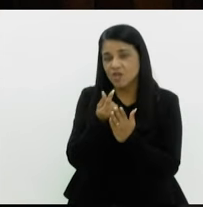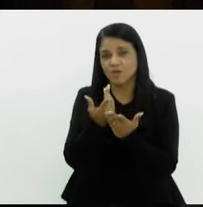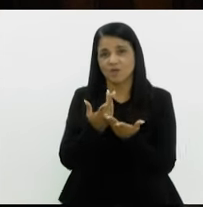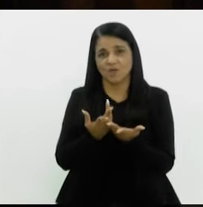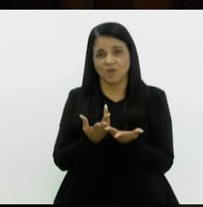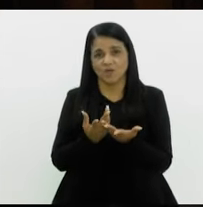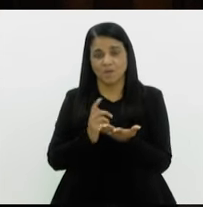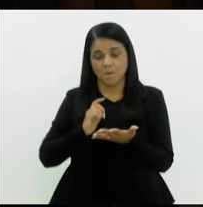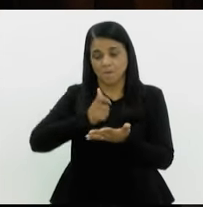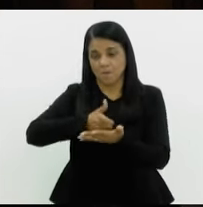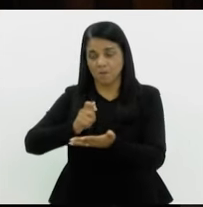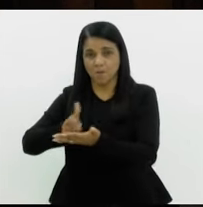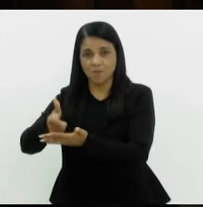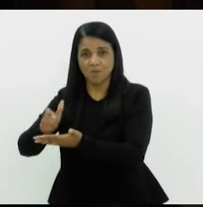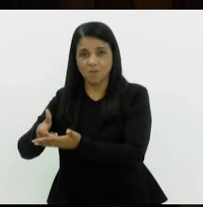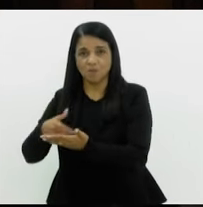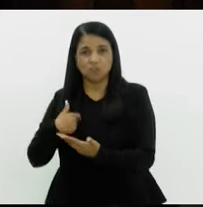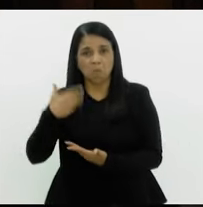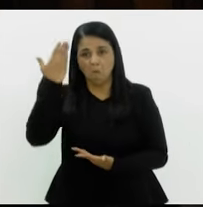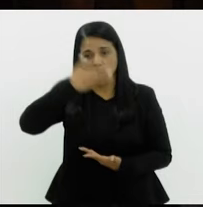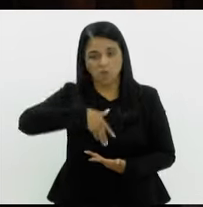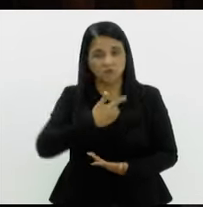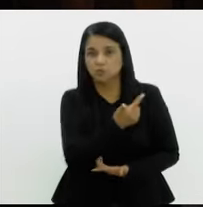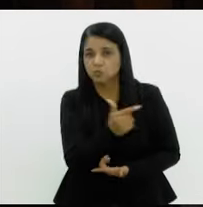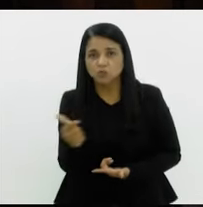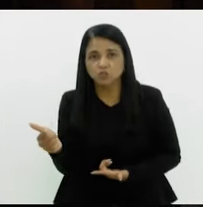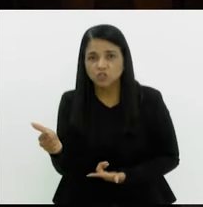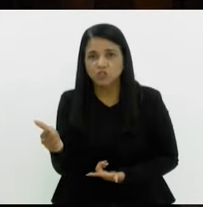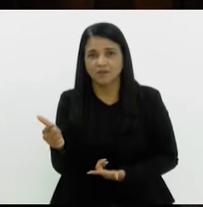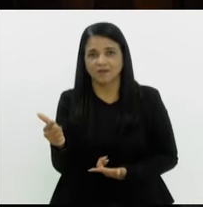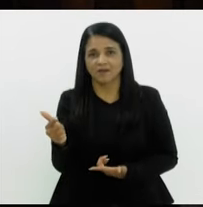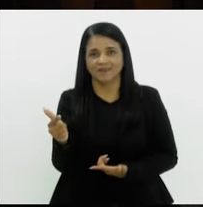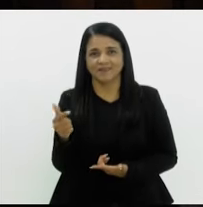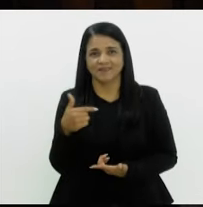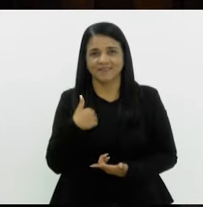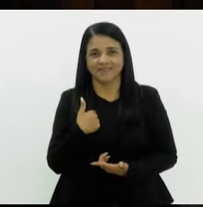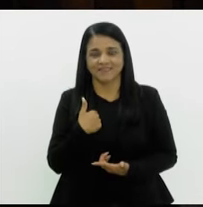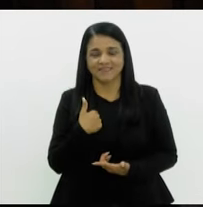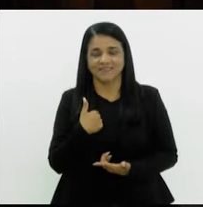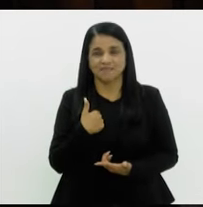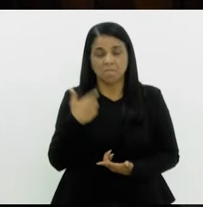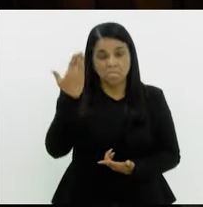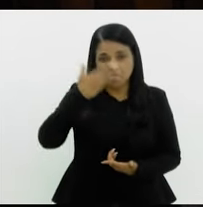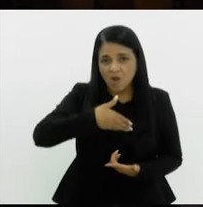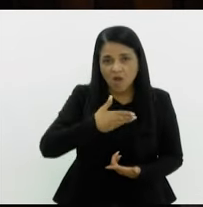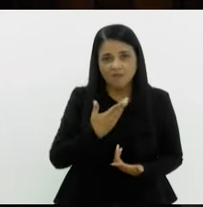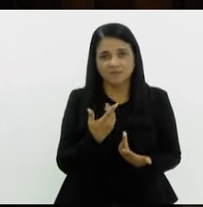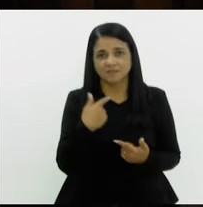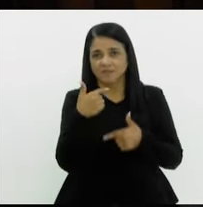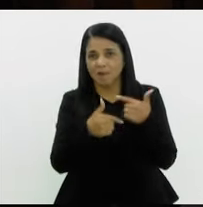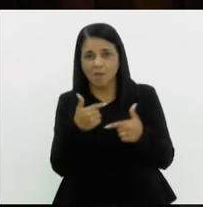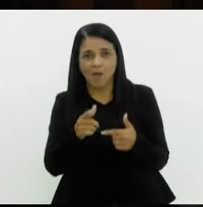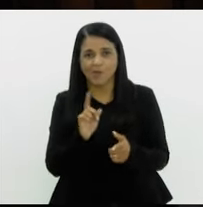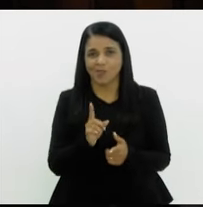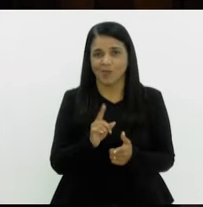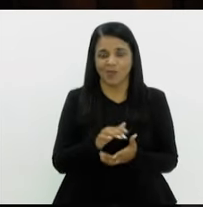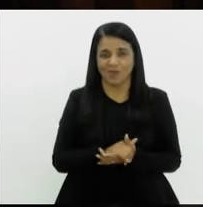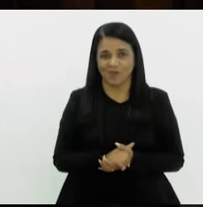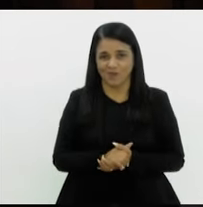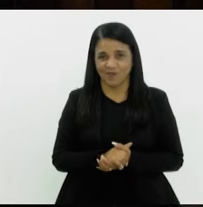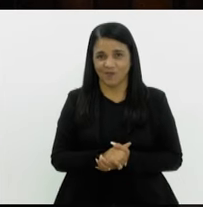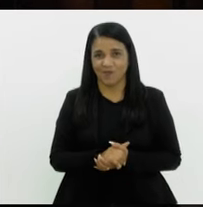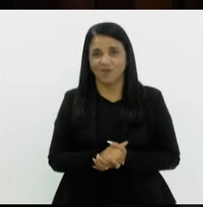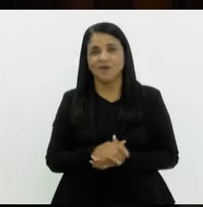sem ter sequer a comprovação se de fato havia prestação de serviço ou não. Porque em muitos casos, e